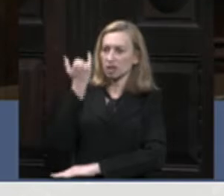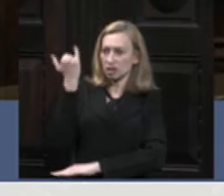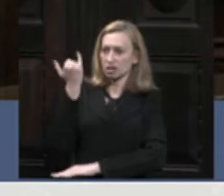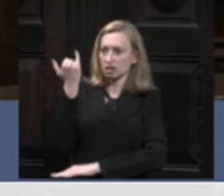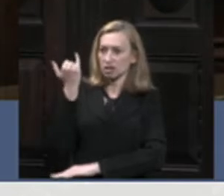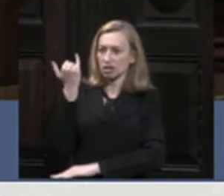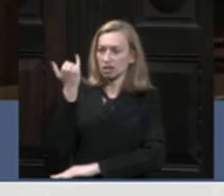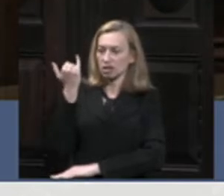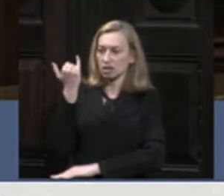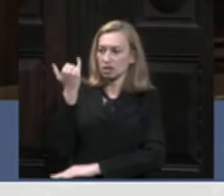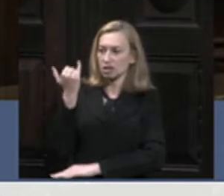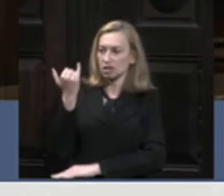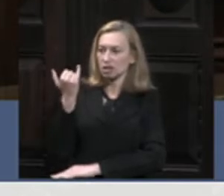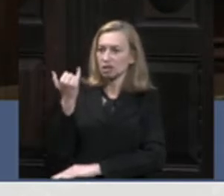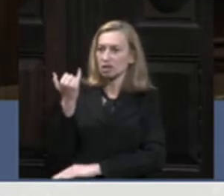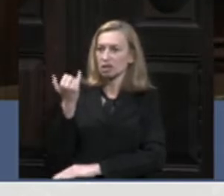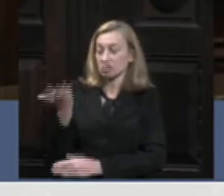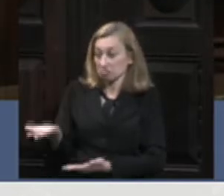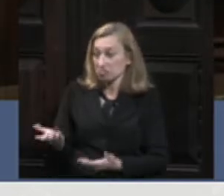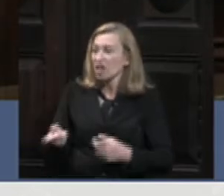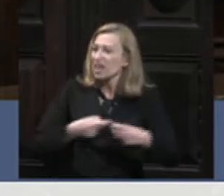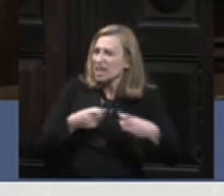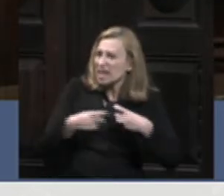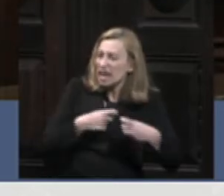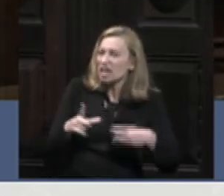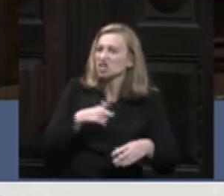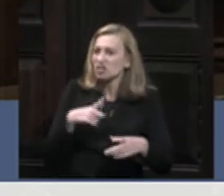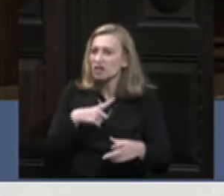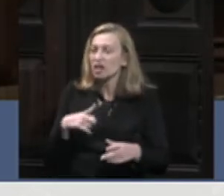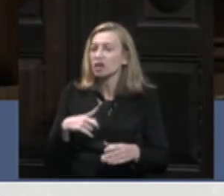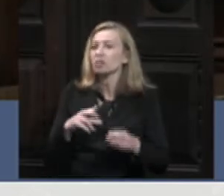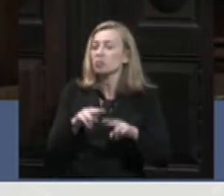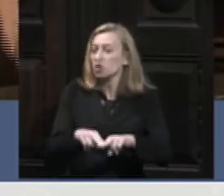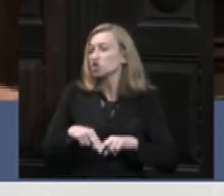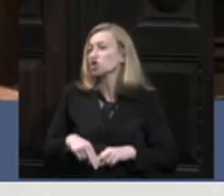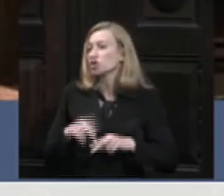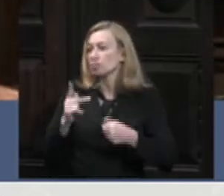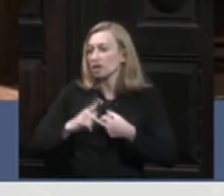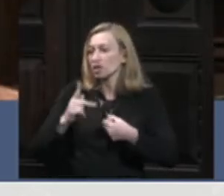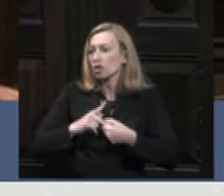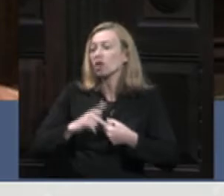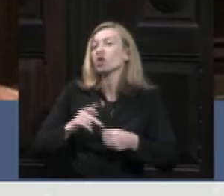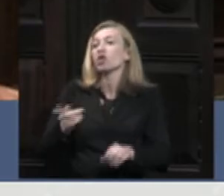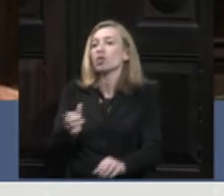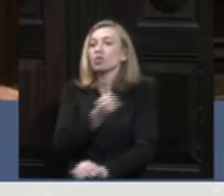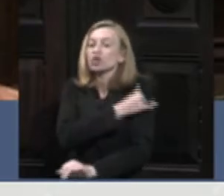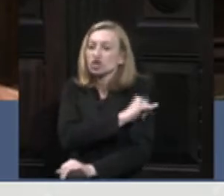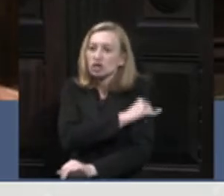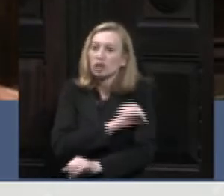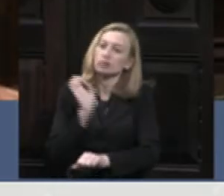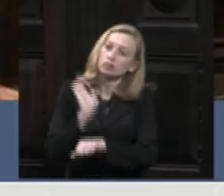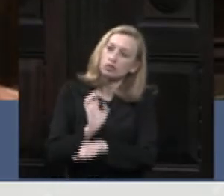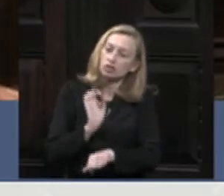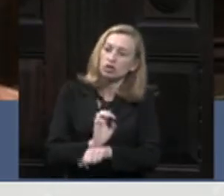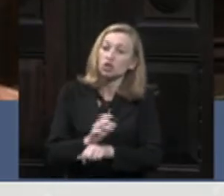foram feitas por conta do petróleo. E não é à toa que o estado do Rio de Janeiro sofreu